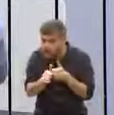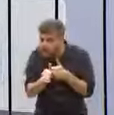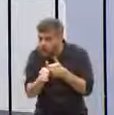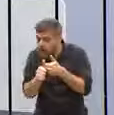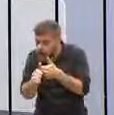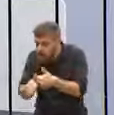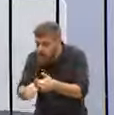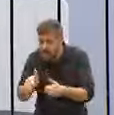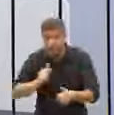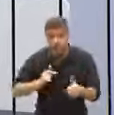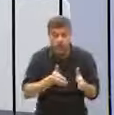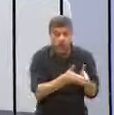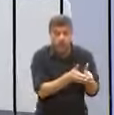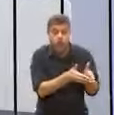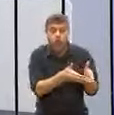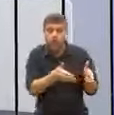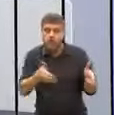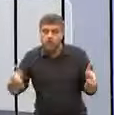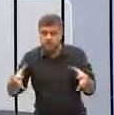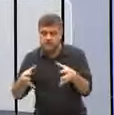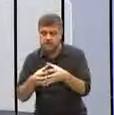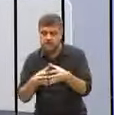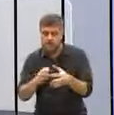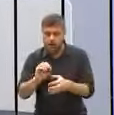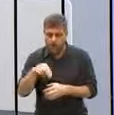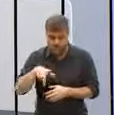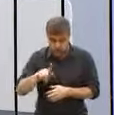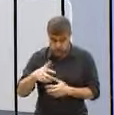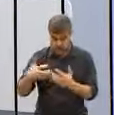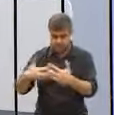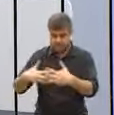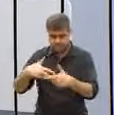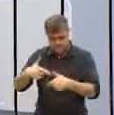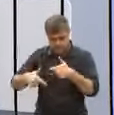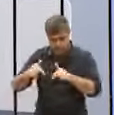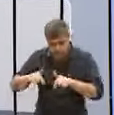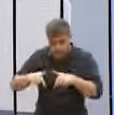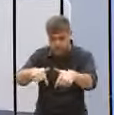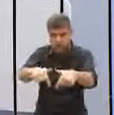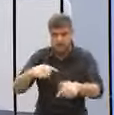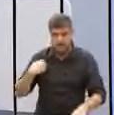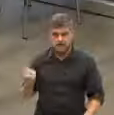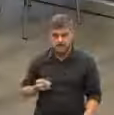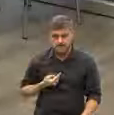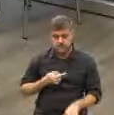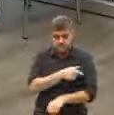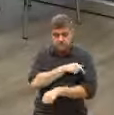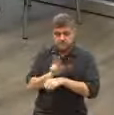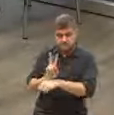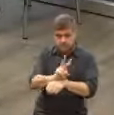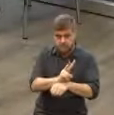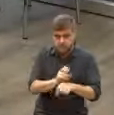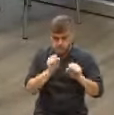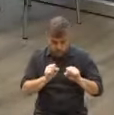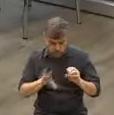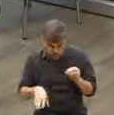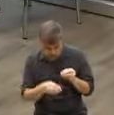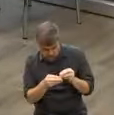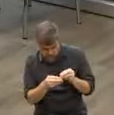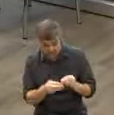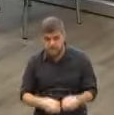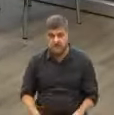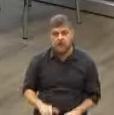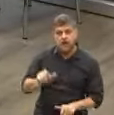um processo para que uma entidade possa continuar trabalhando. E aí a gente fiscaliza bem isso. E até, se me permite, as